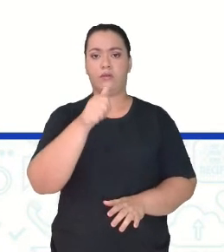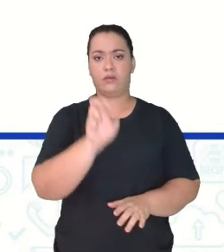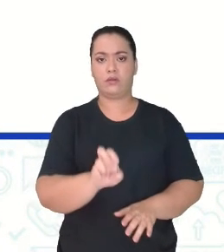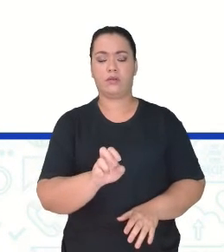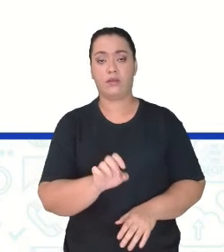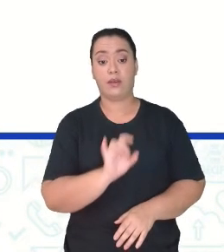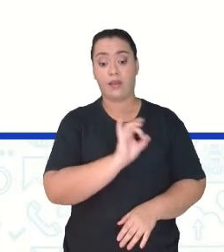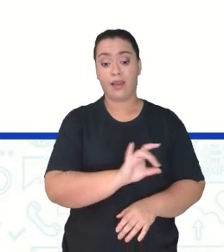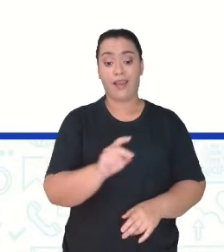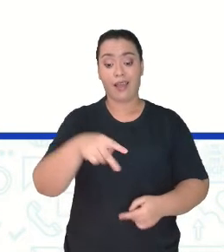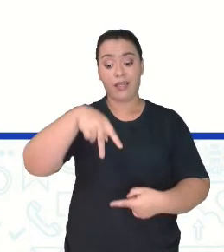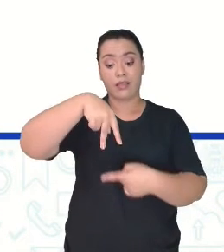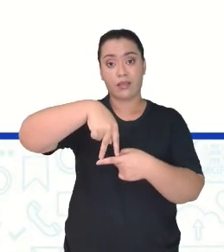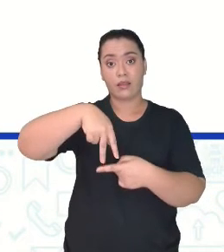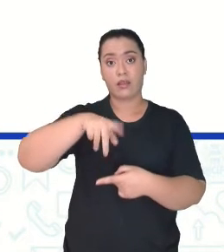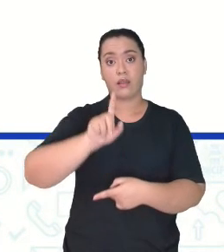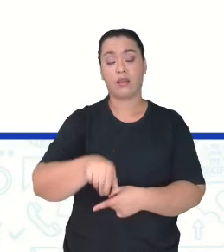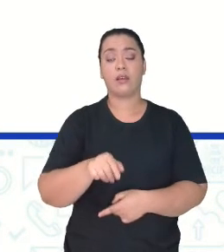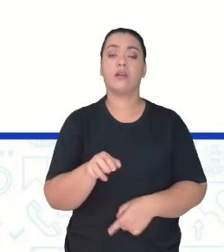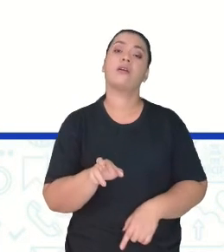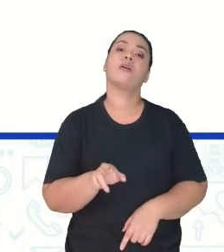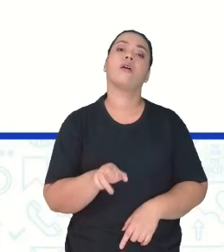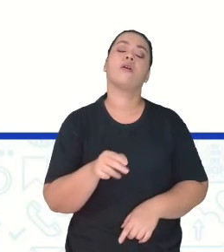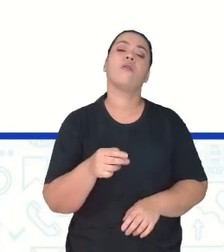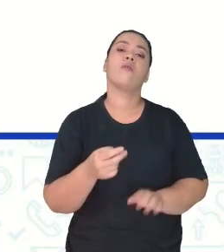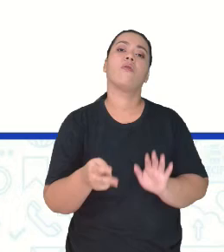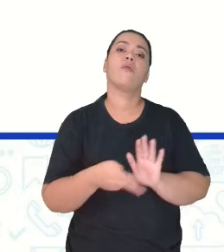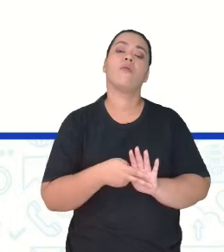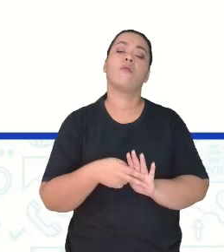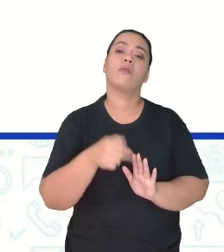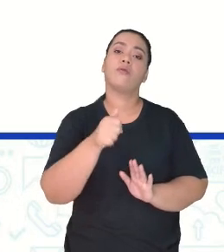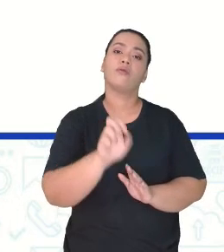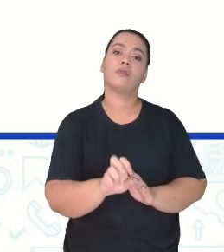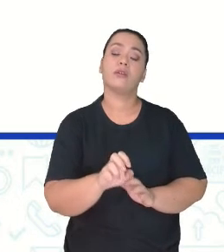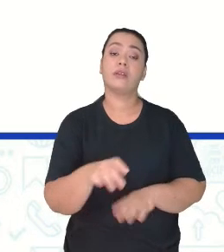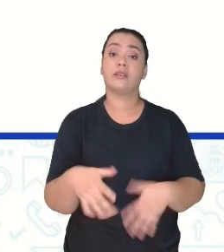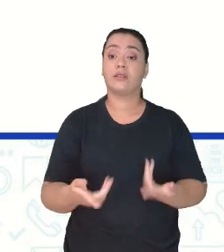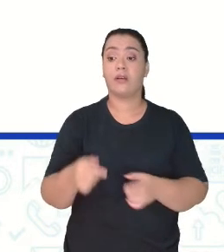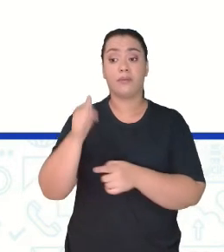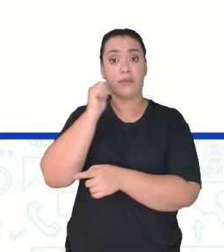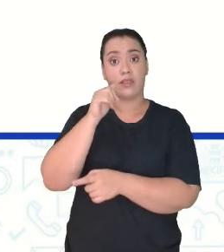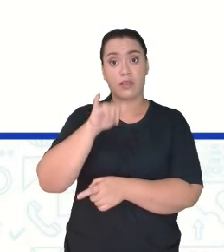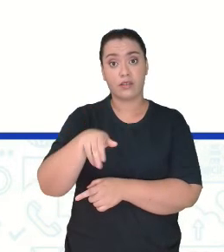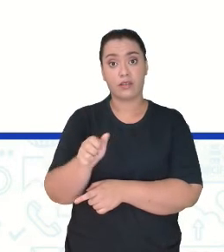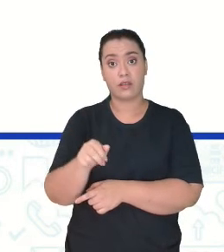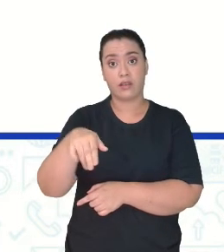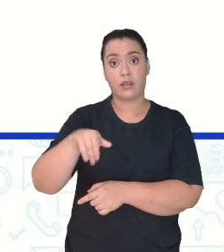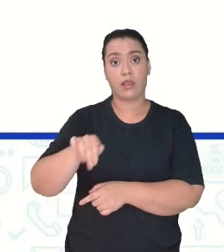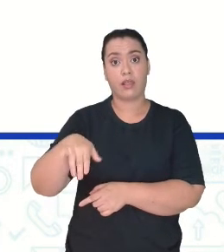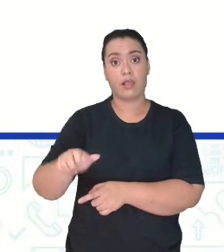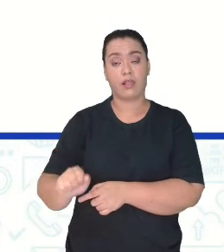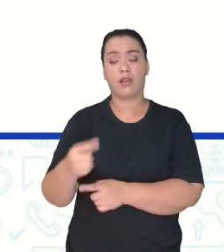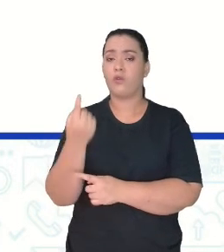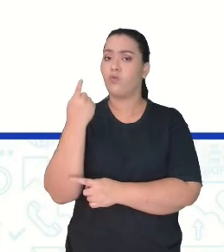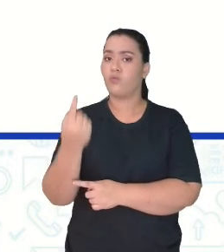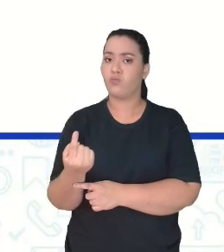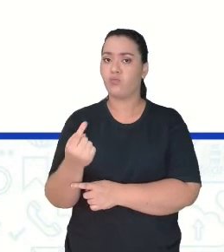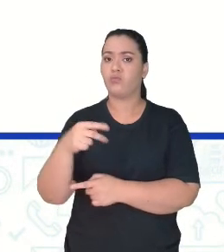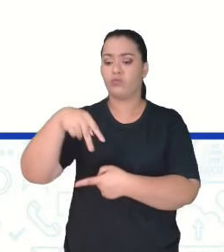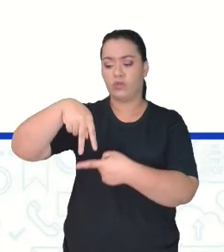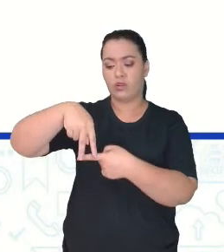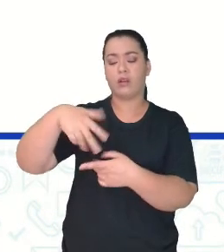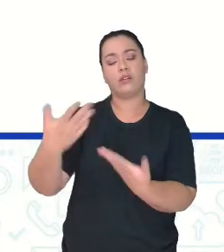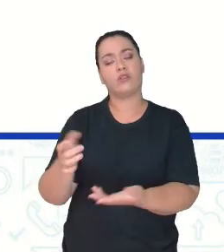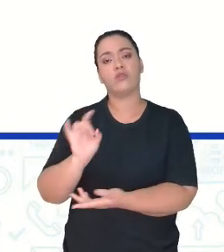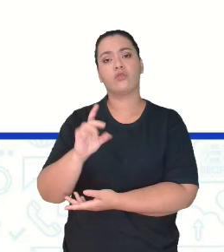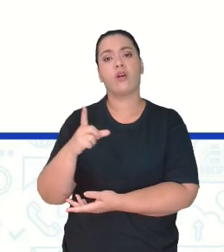seja, cada triângulo é igual a 15. E como Janaína, a parte dela é igual a uma só, então Janaína, certo,